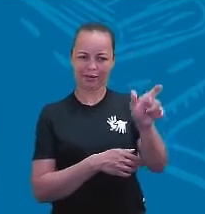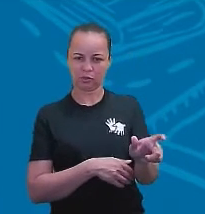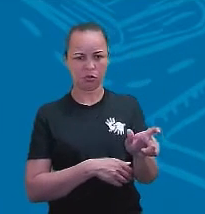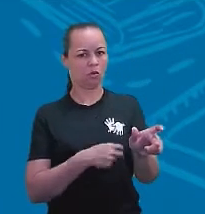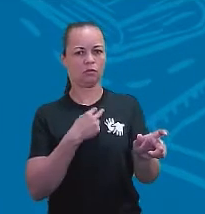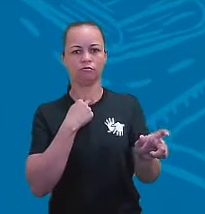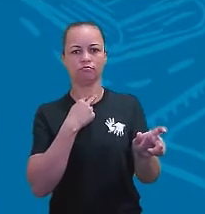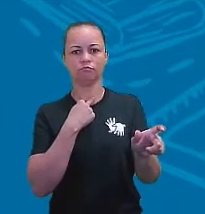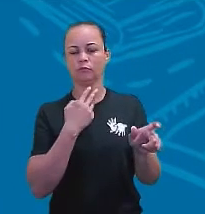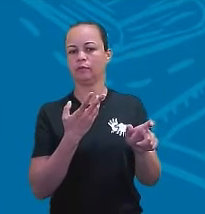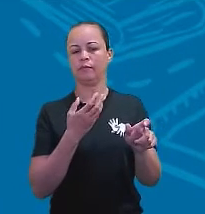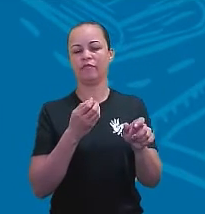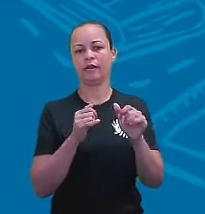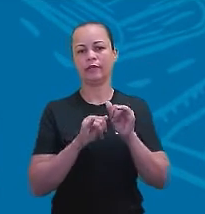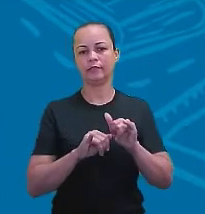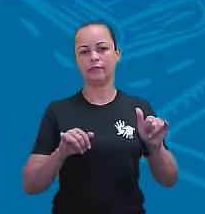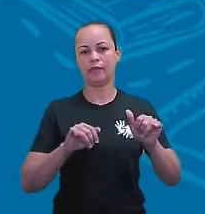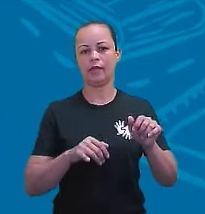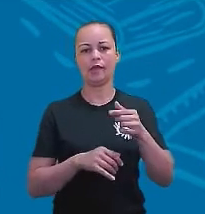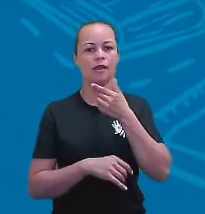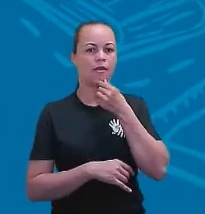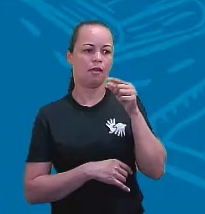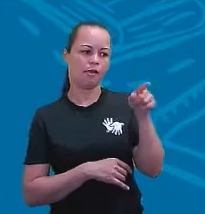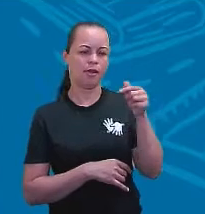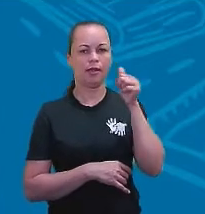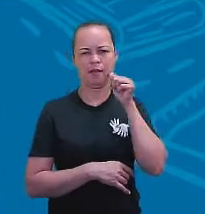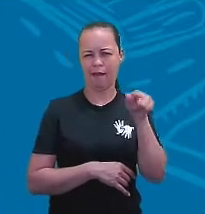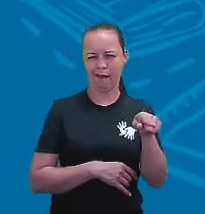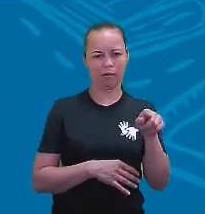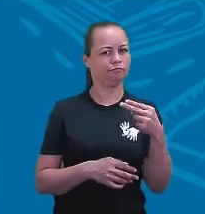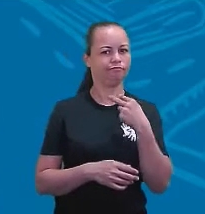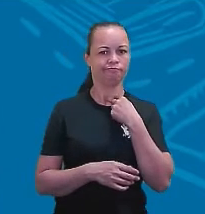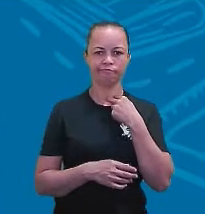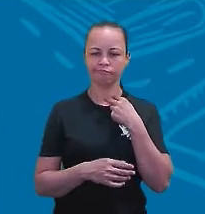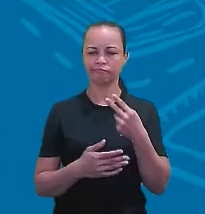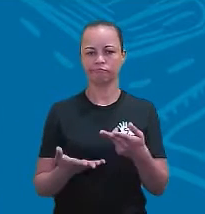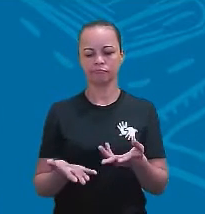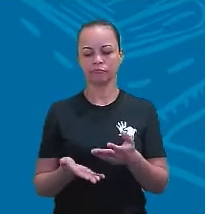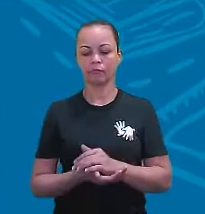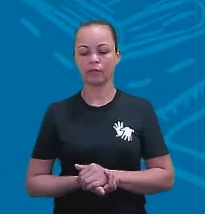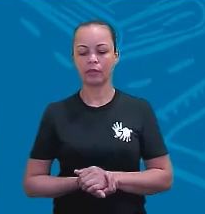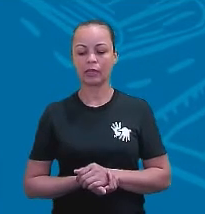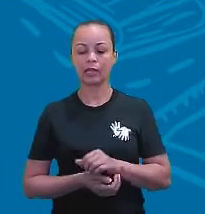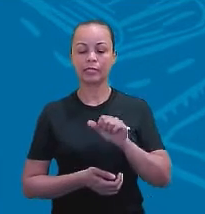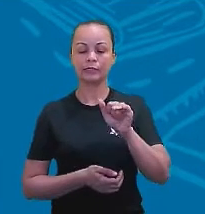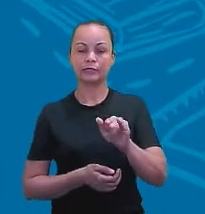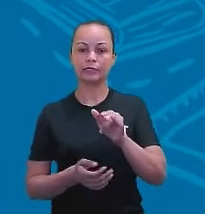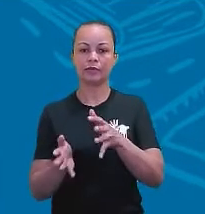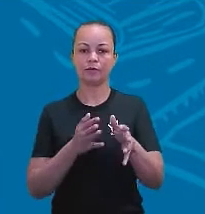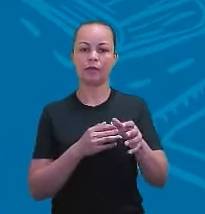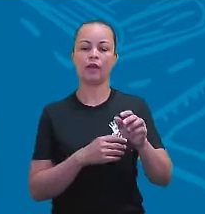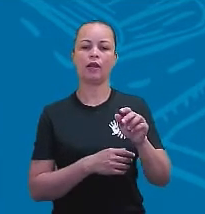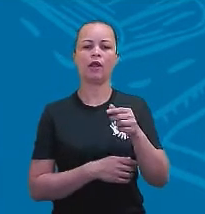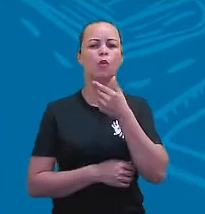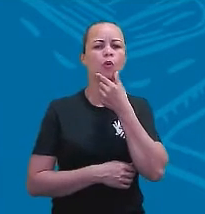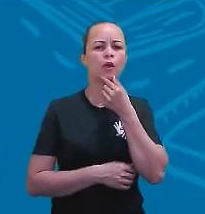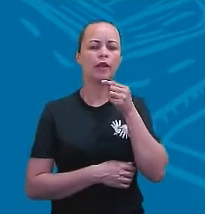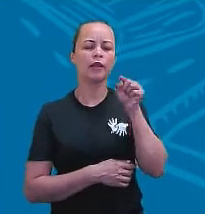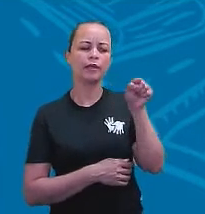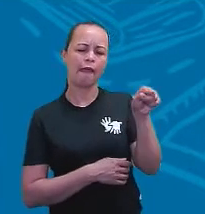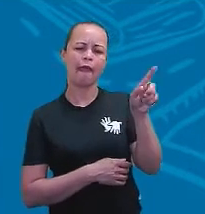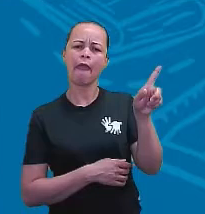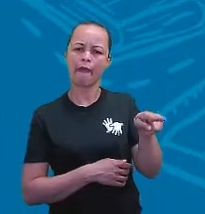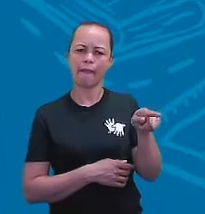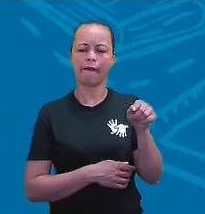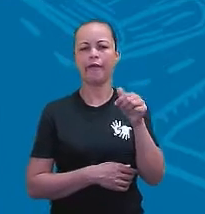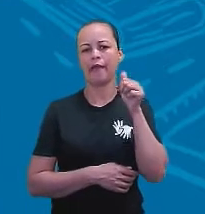certo? Para dizer ele ou ela. Bom, se a gente fala he is, a gente fala ele é ou ele está. She